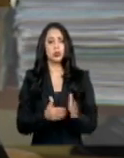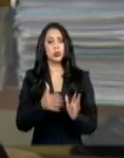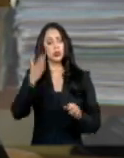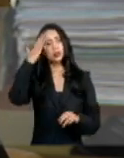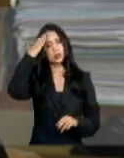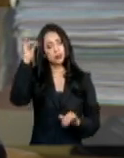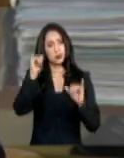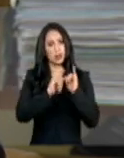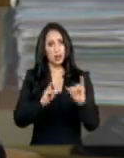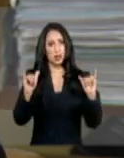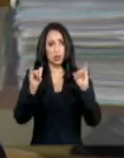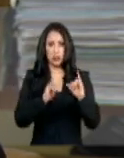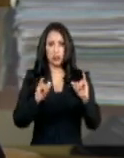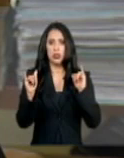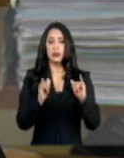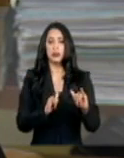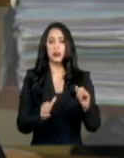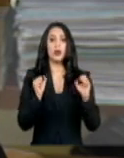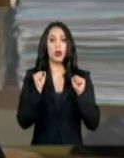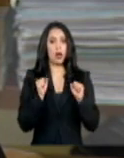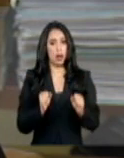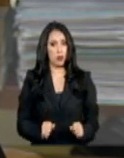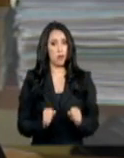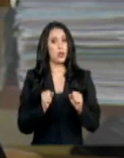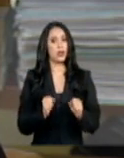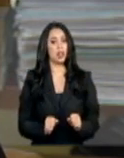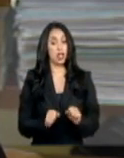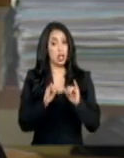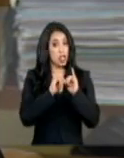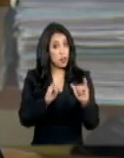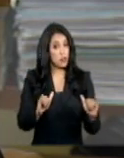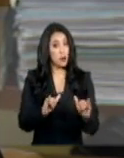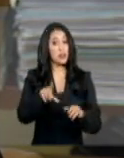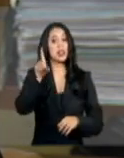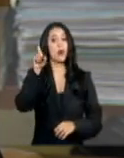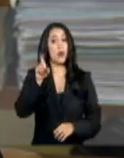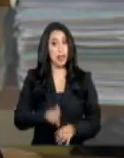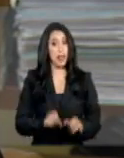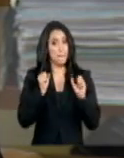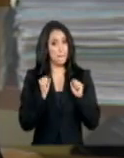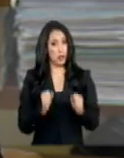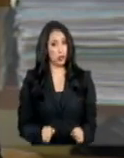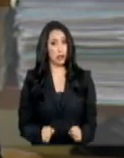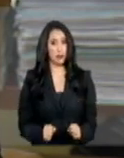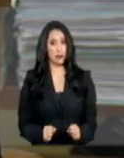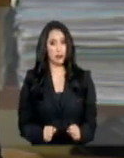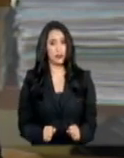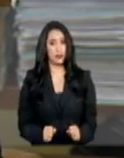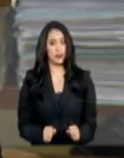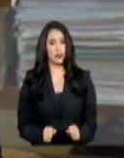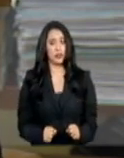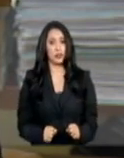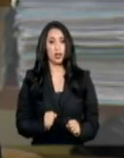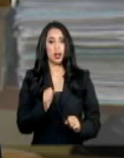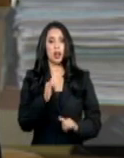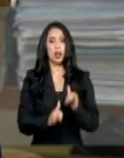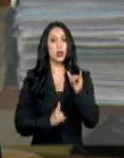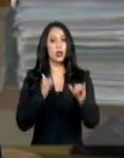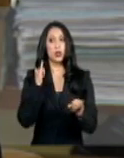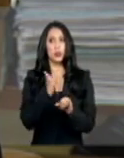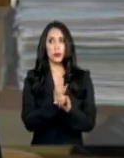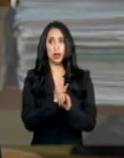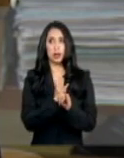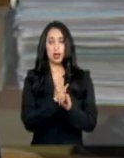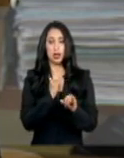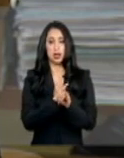a informação é poder a informação é poder a computador computadorização